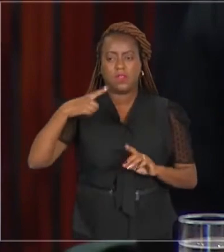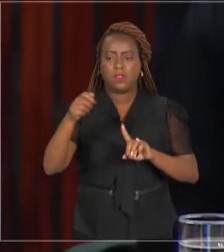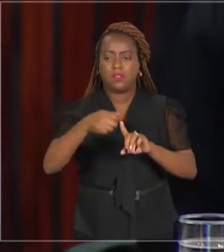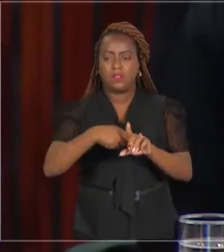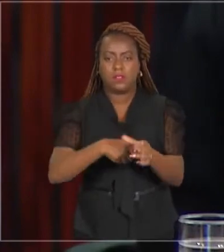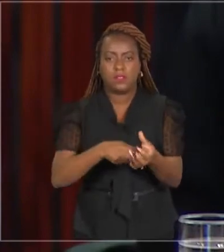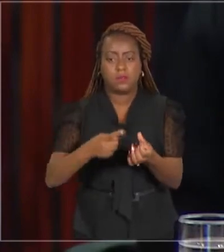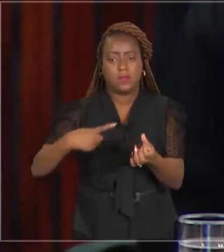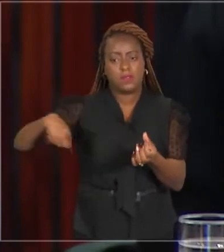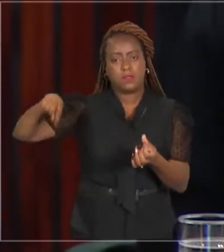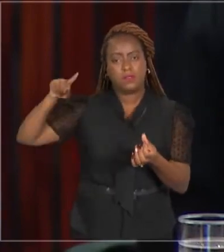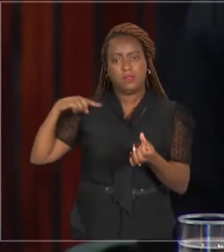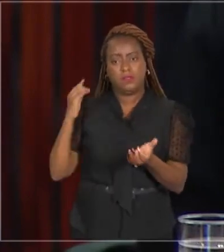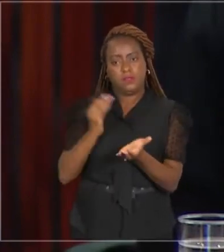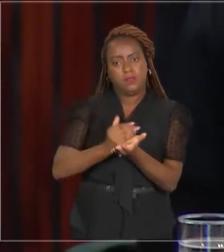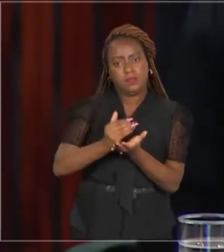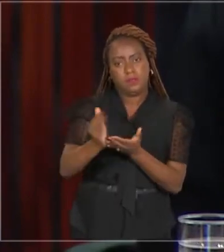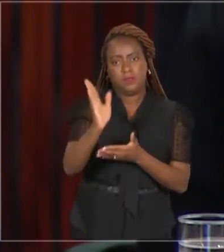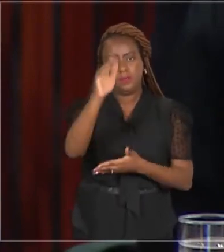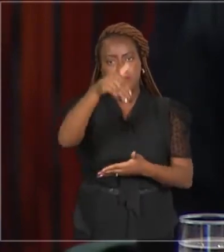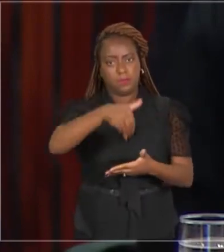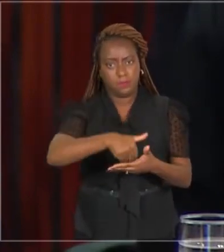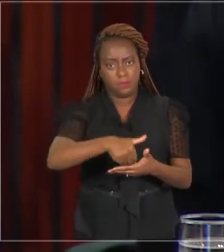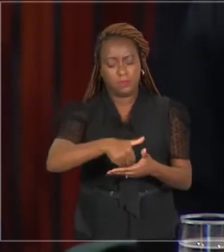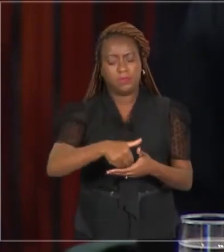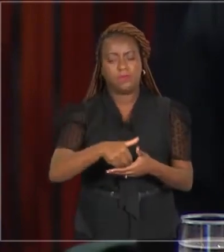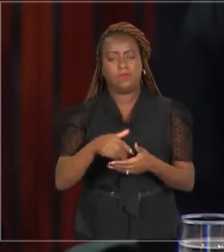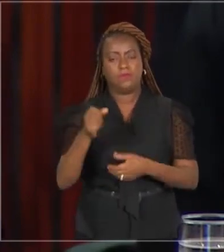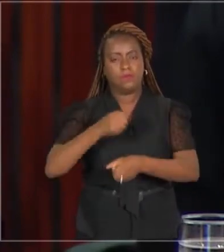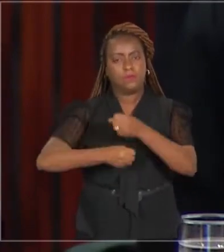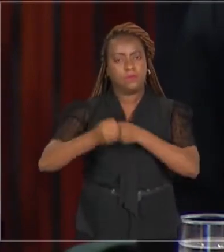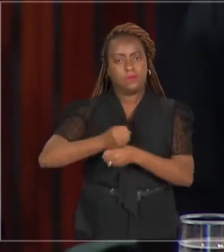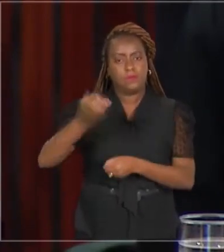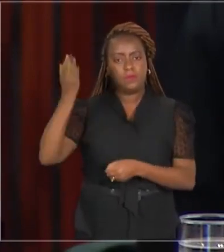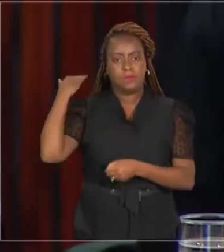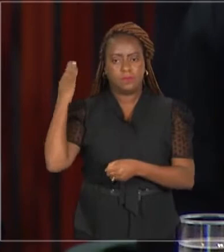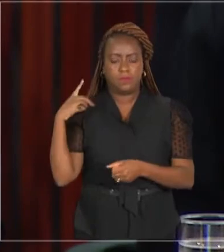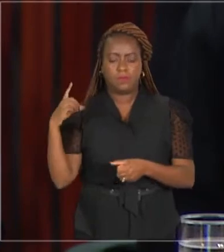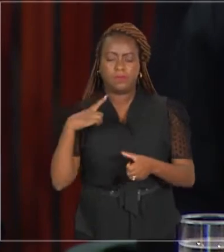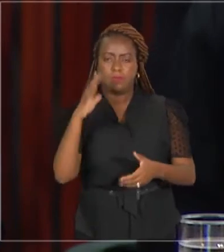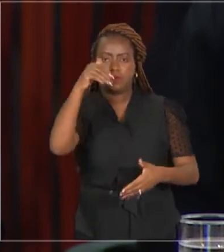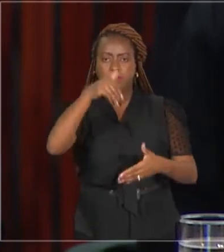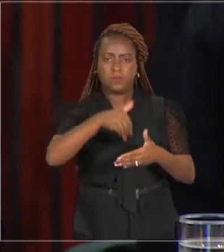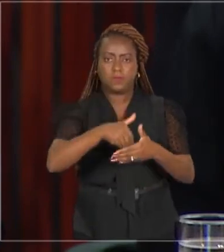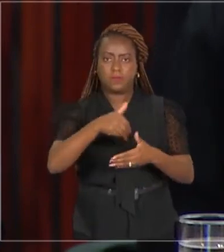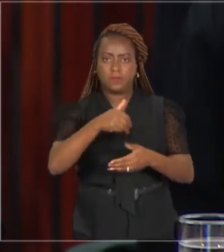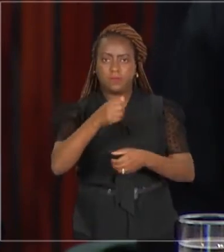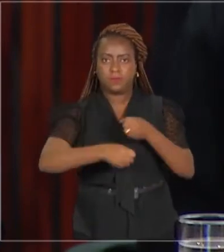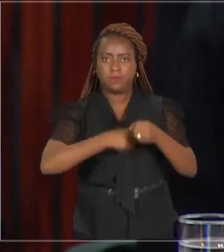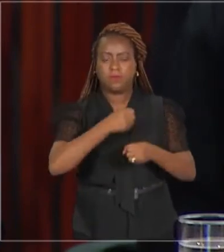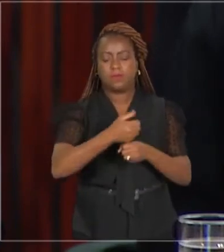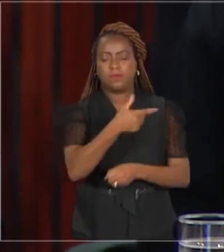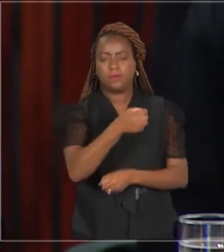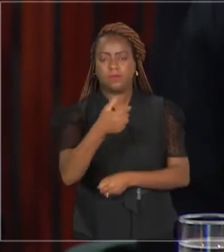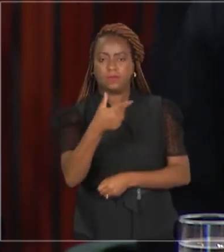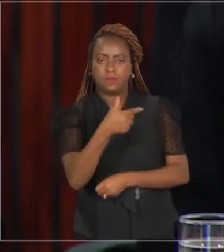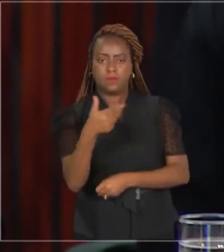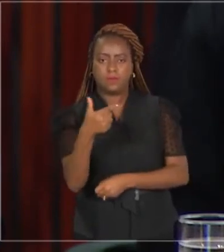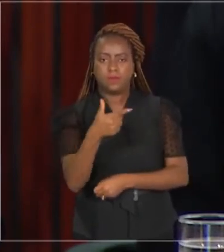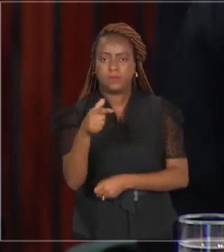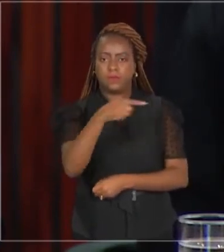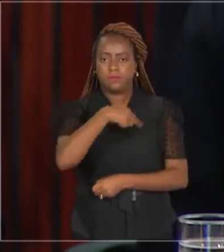anteriores as eleições o ano passado nas eleições do ano passado em 2022